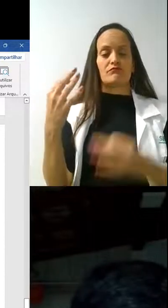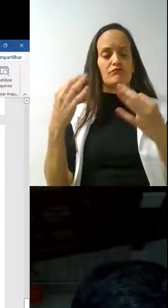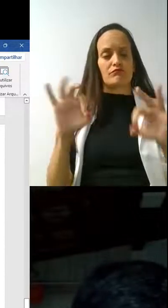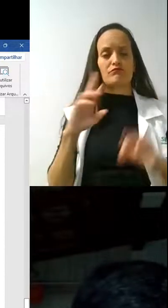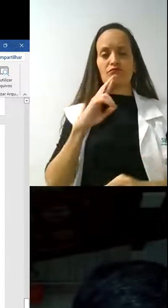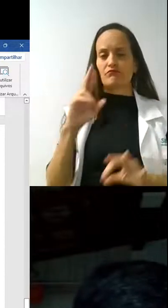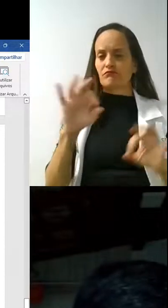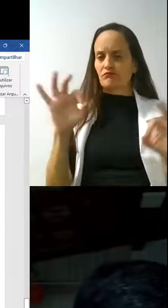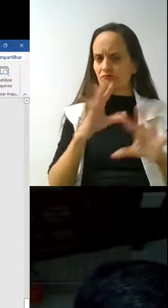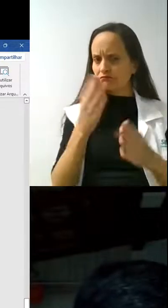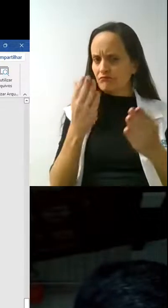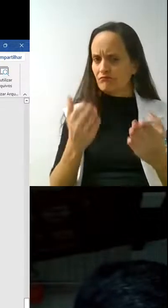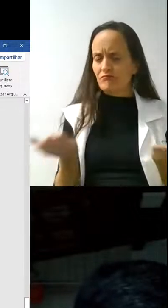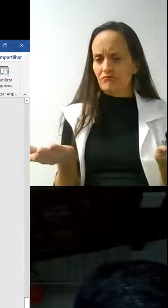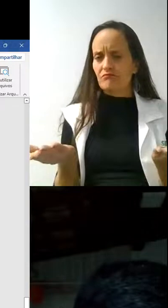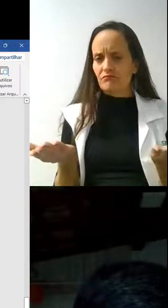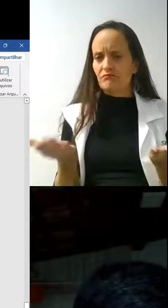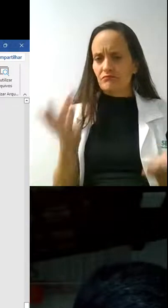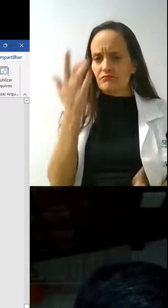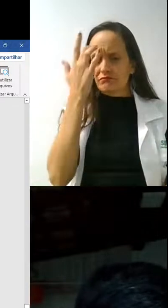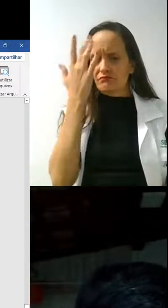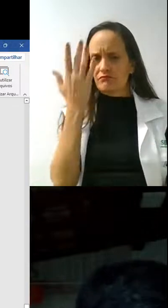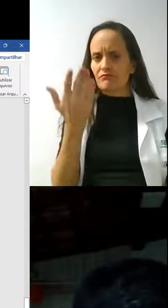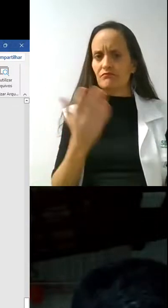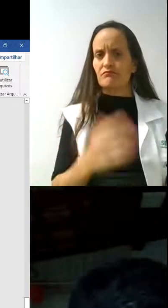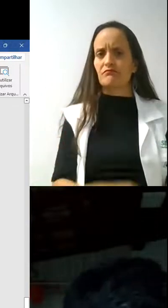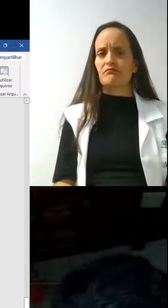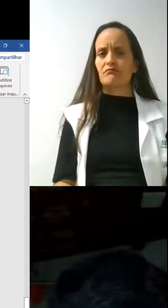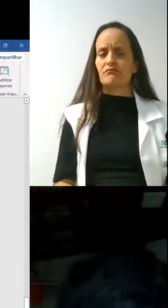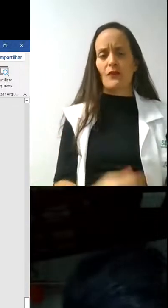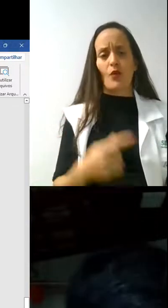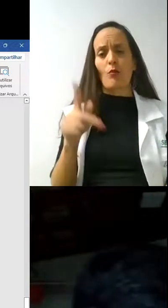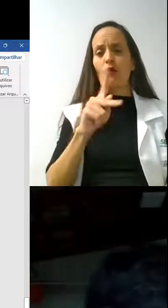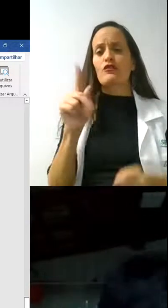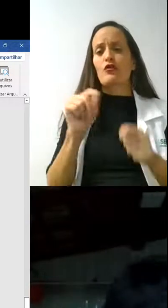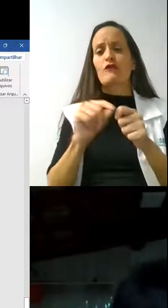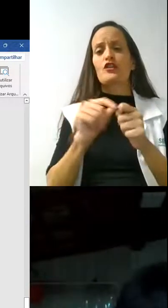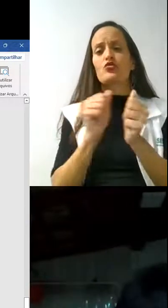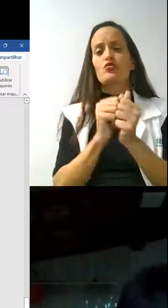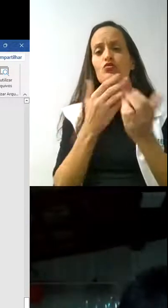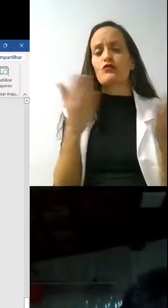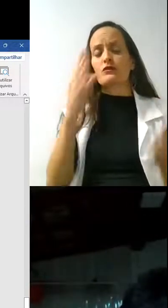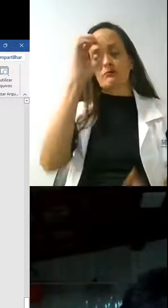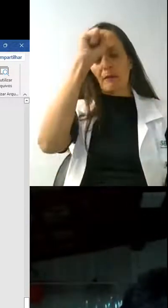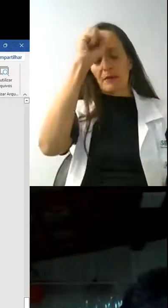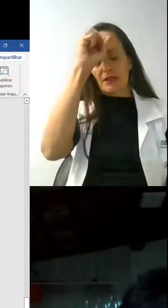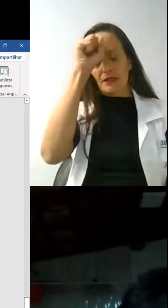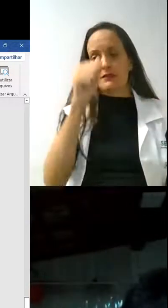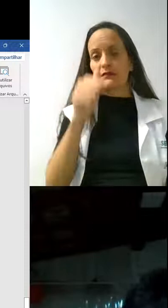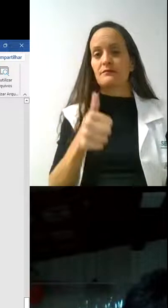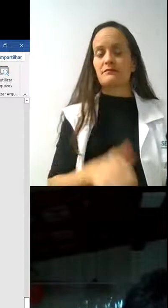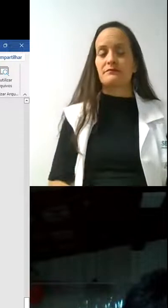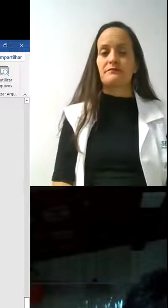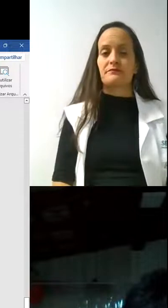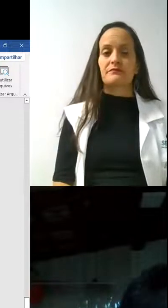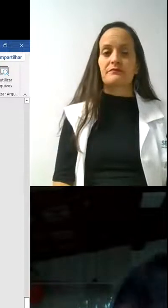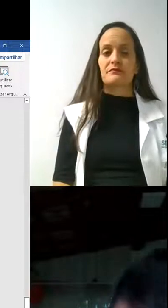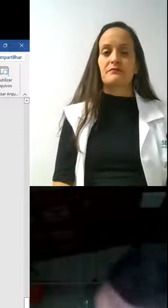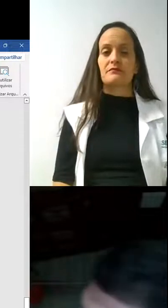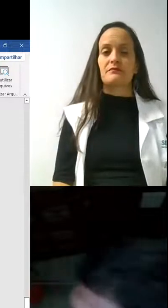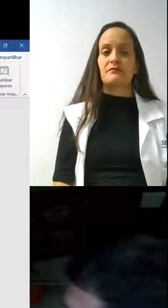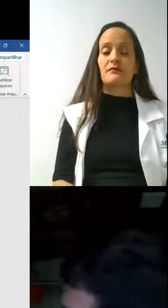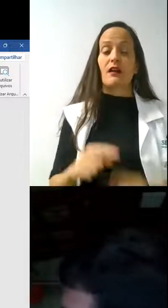Então, pessoal, é isso aqui, ó. Fiz junto com vocês aí, o desafio 2. Tranquilo? Ah, professor, mas a tabela que está lá não é